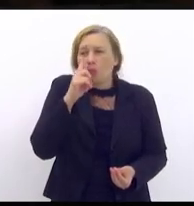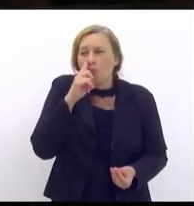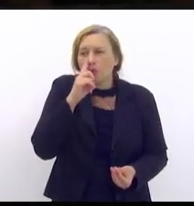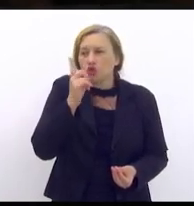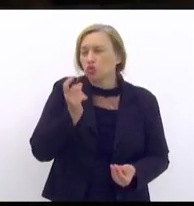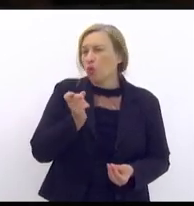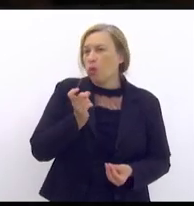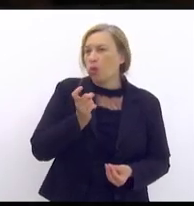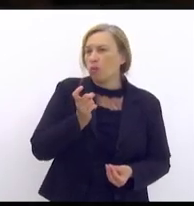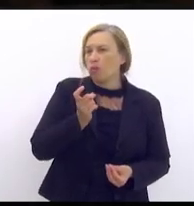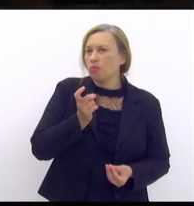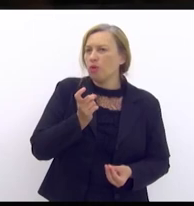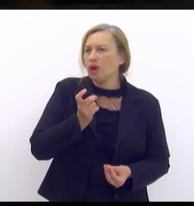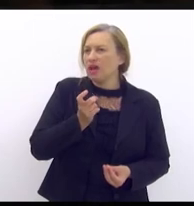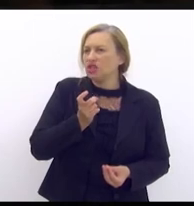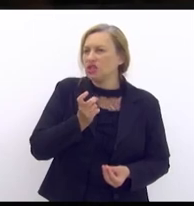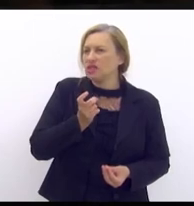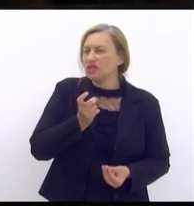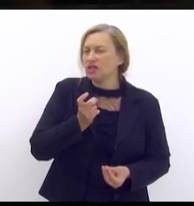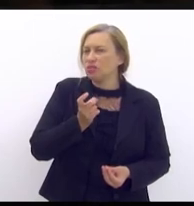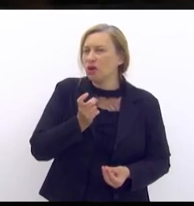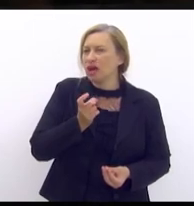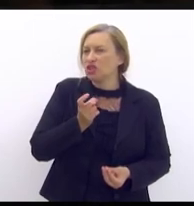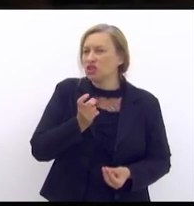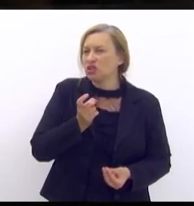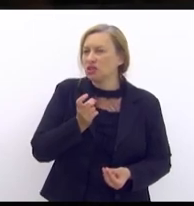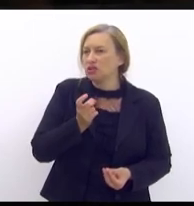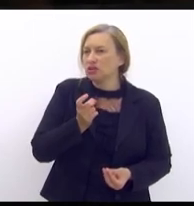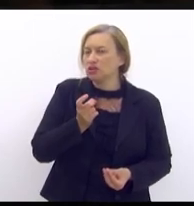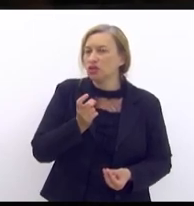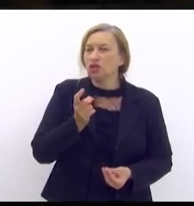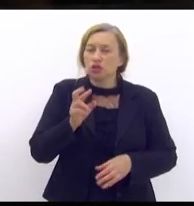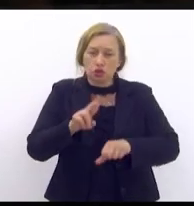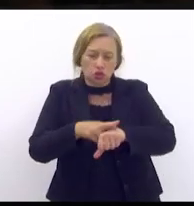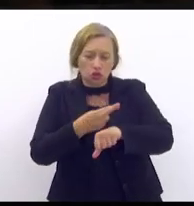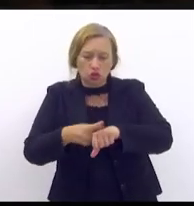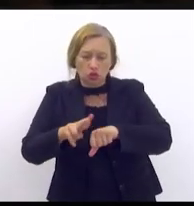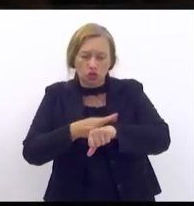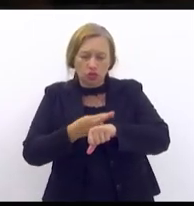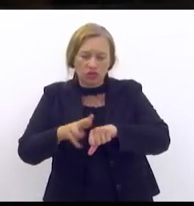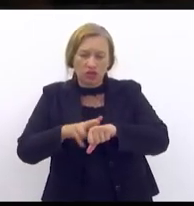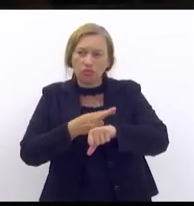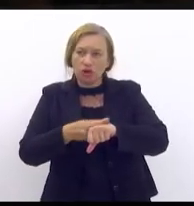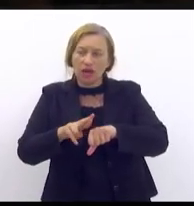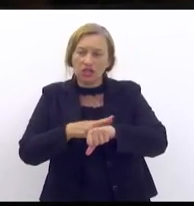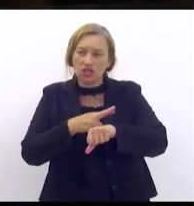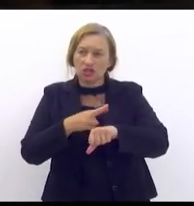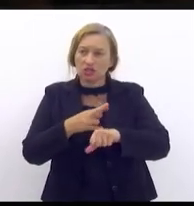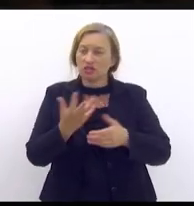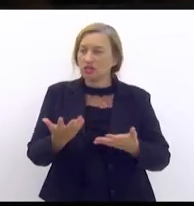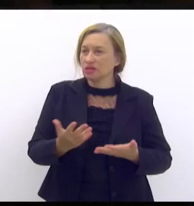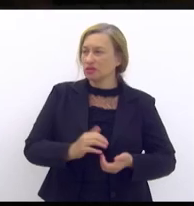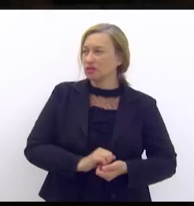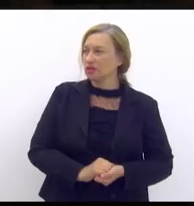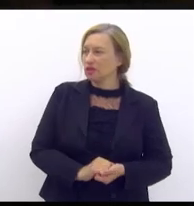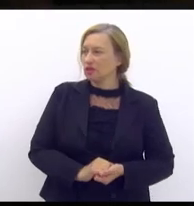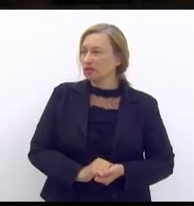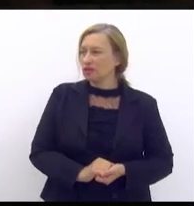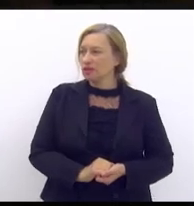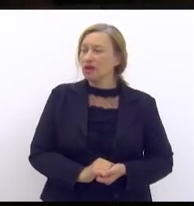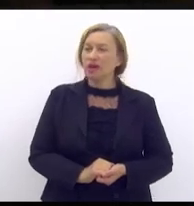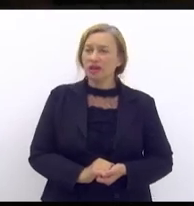sanduichada com cremes, um chocolate que vira biscoito. O senhor quer proibir